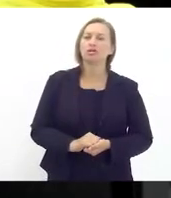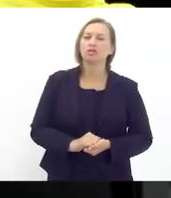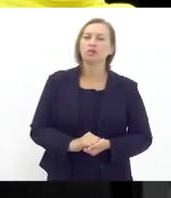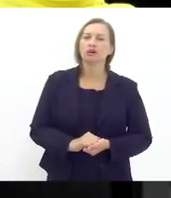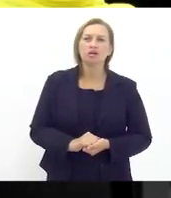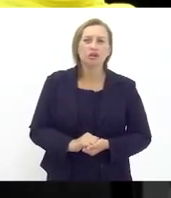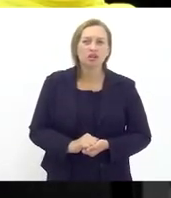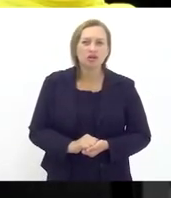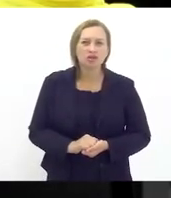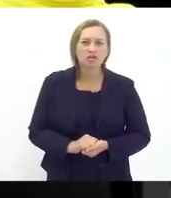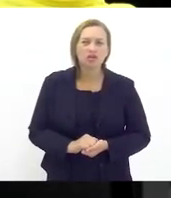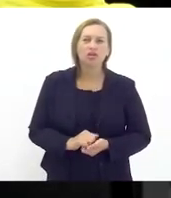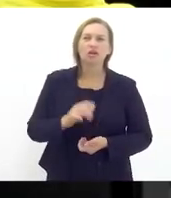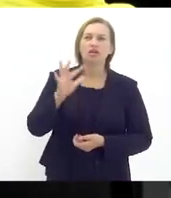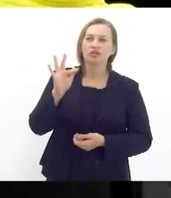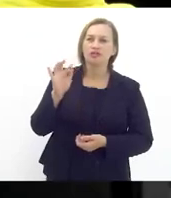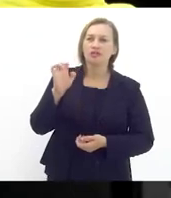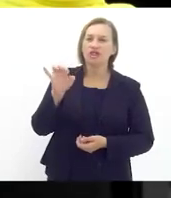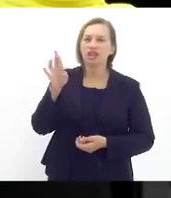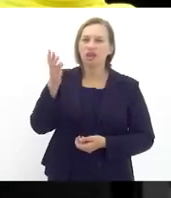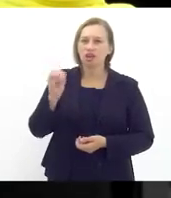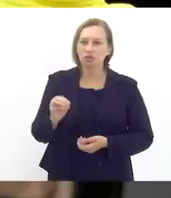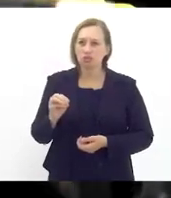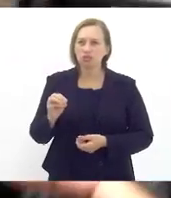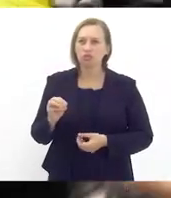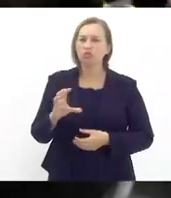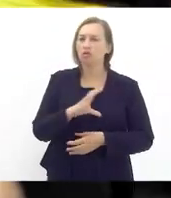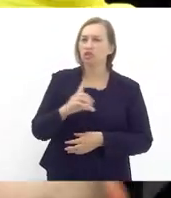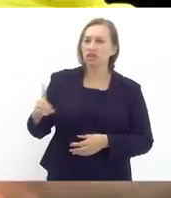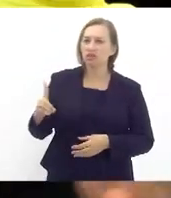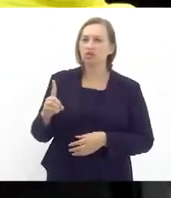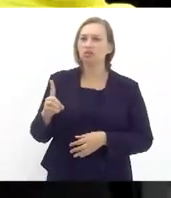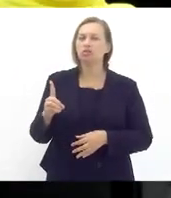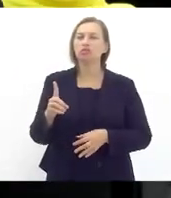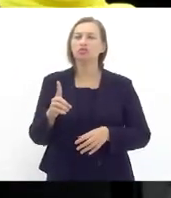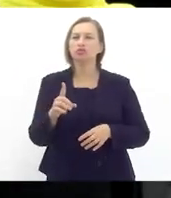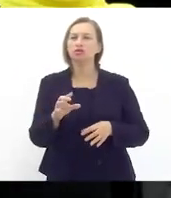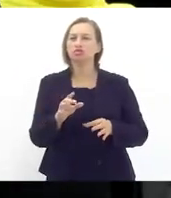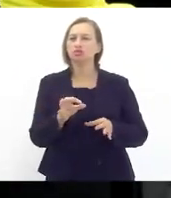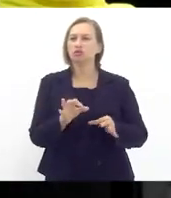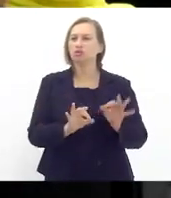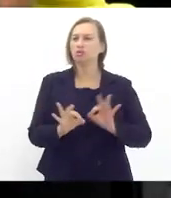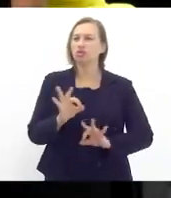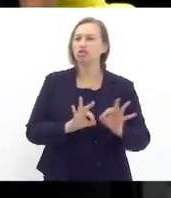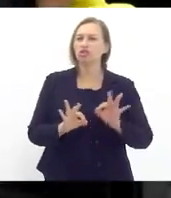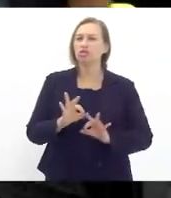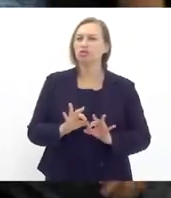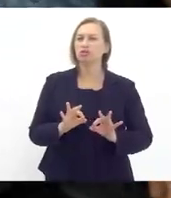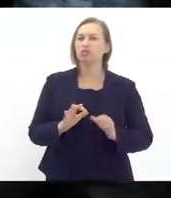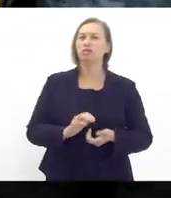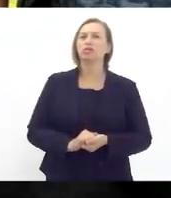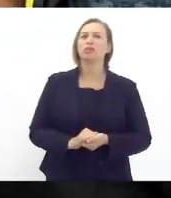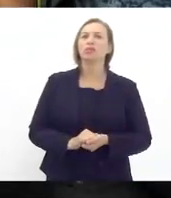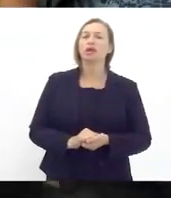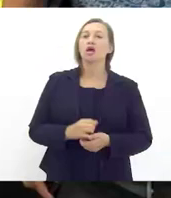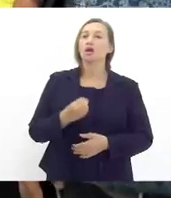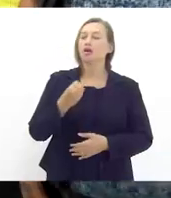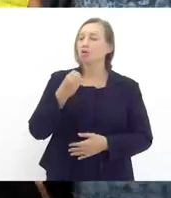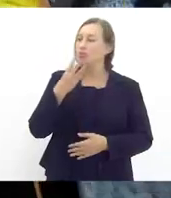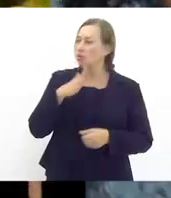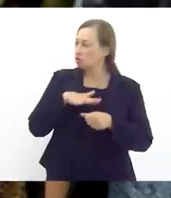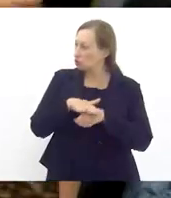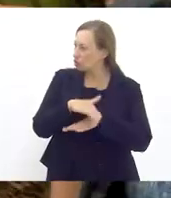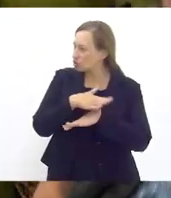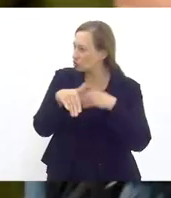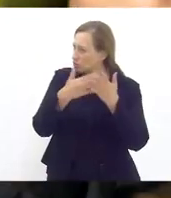presente e Fernando Honorato coordenador de projetos é com você Elias Boa noite a todos e